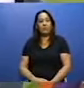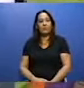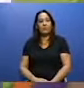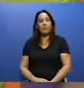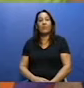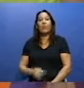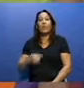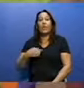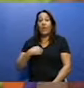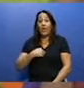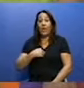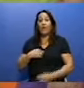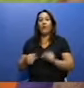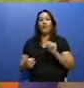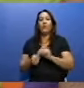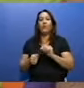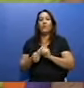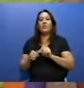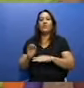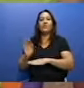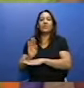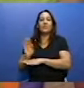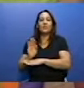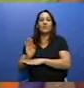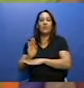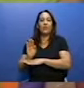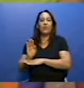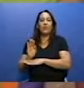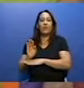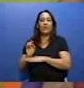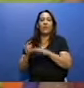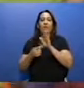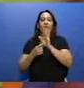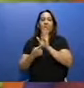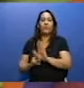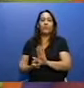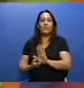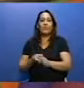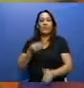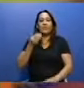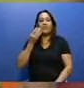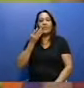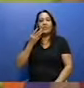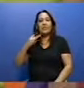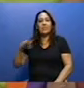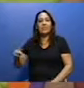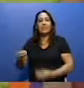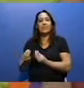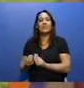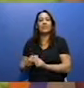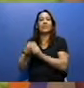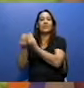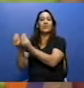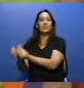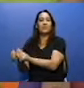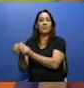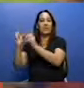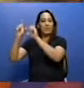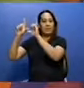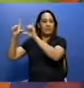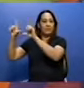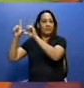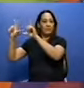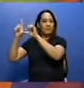E no Eu Fiz, nós vamos continuar mostrando as crianças que nos enviaram os sólidos geométricos,